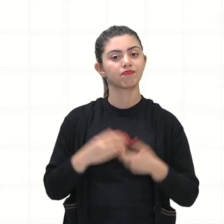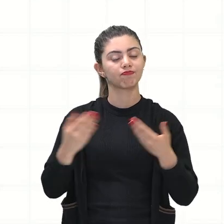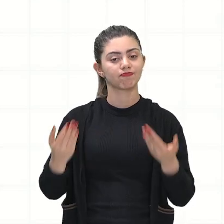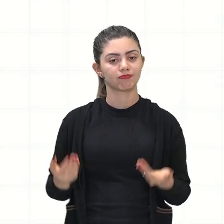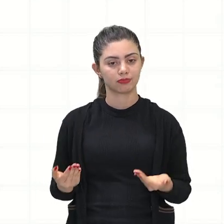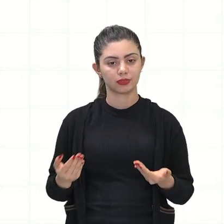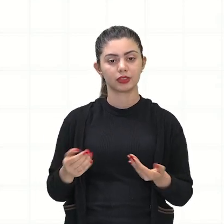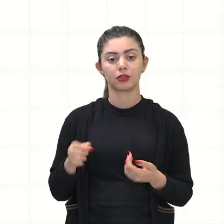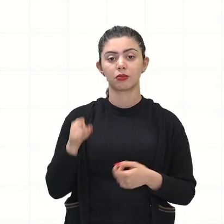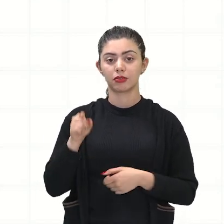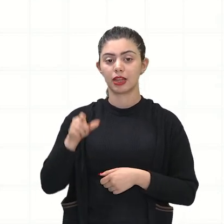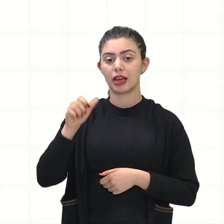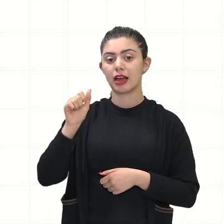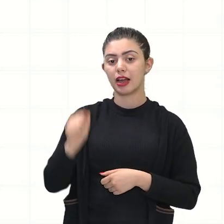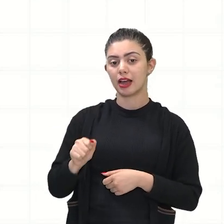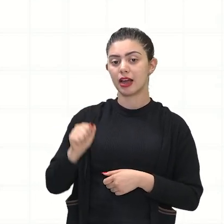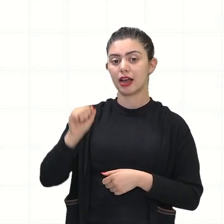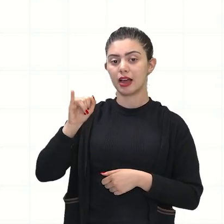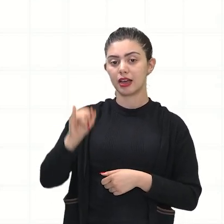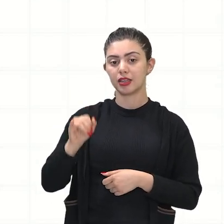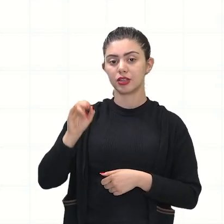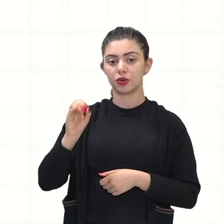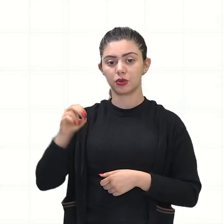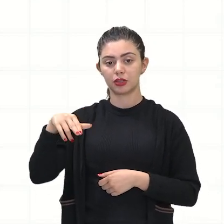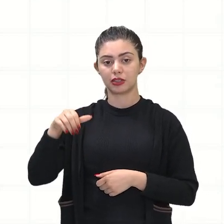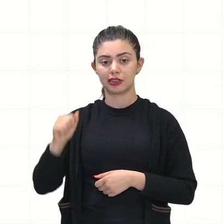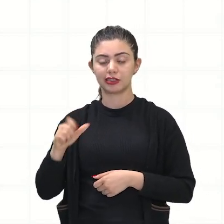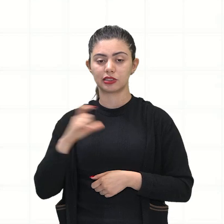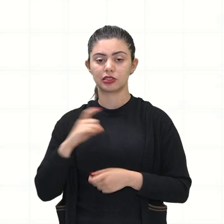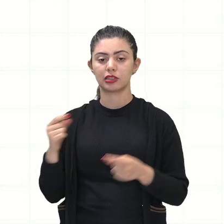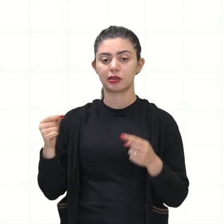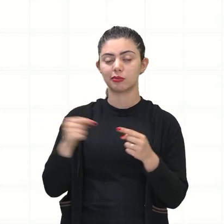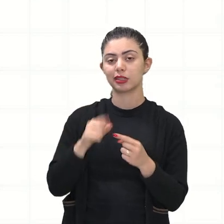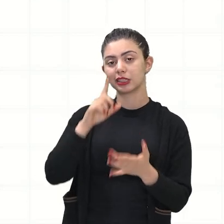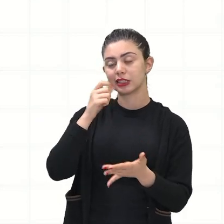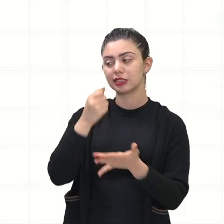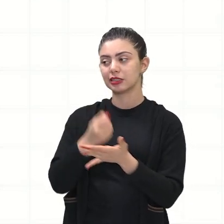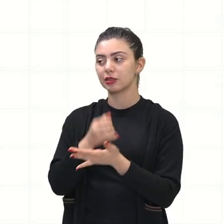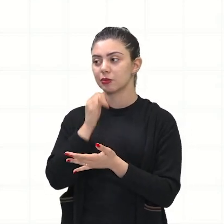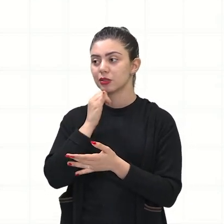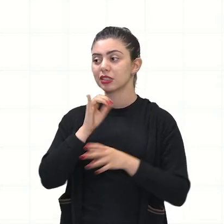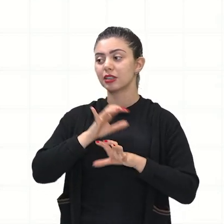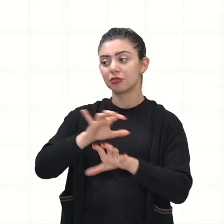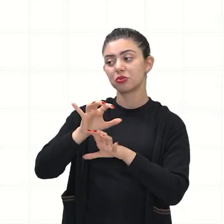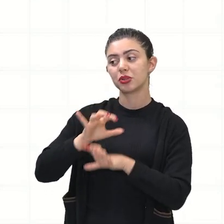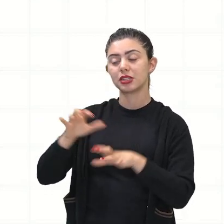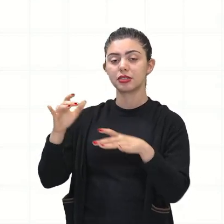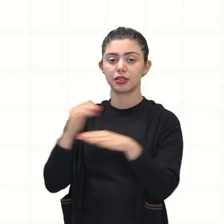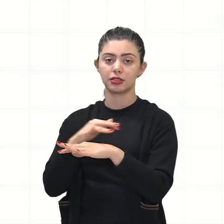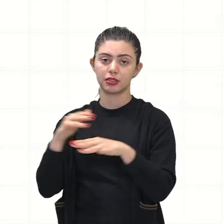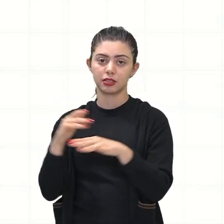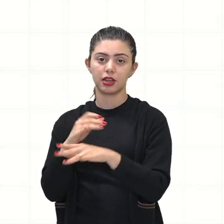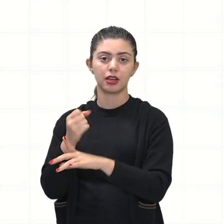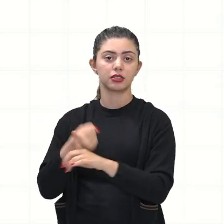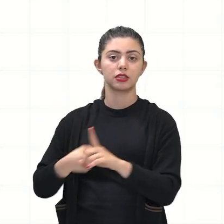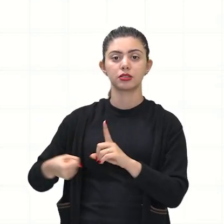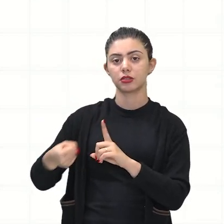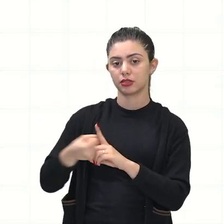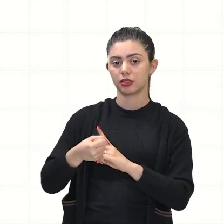E na ágora, você tinha a dimensão das decisões que envolviam a dimensão